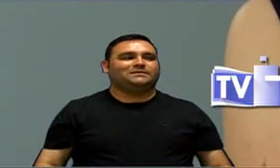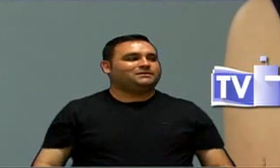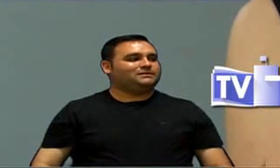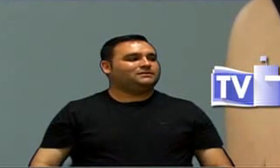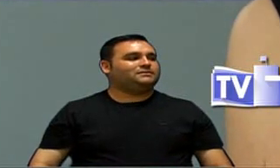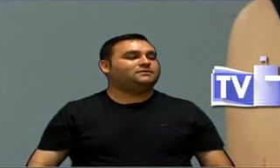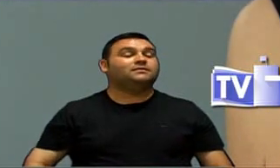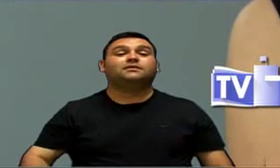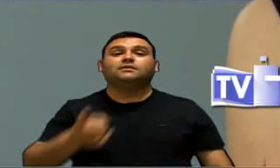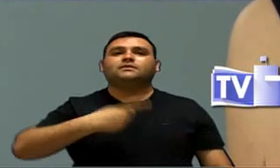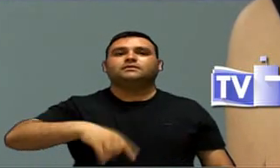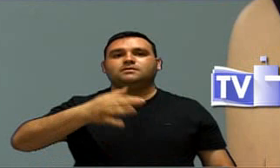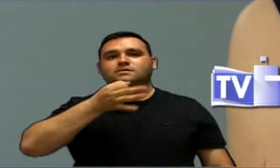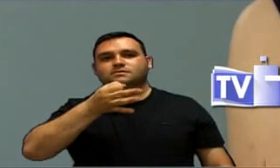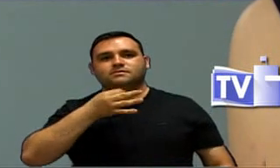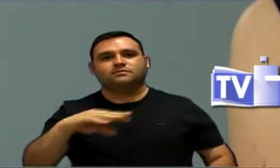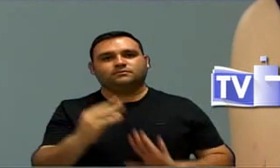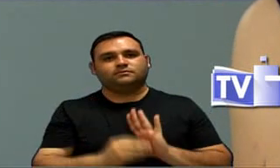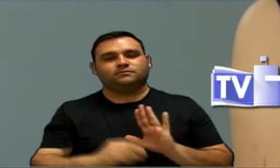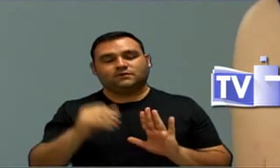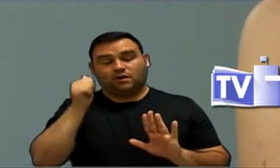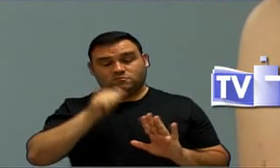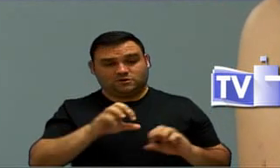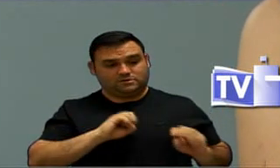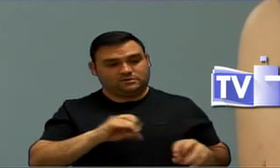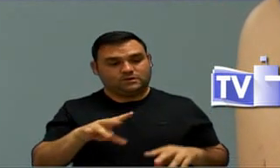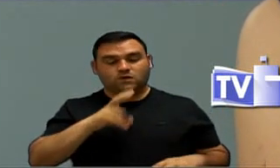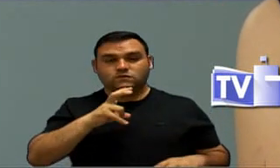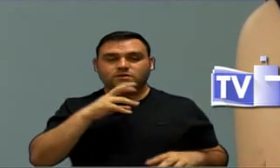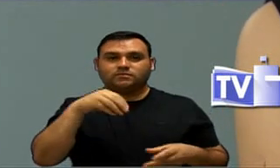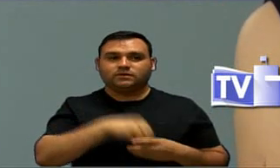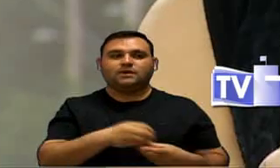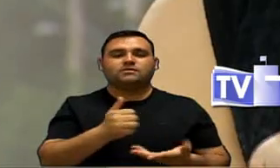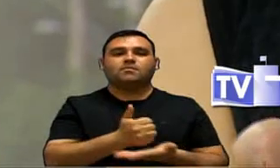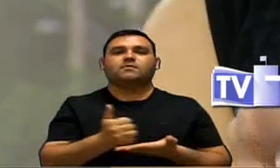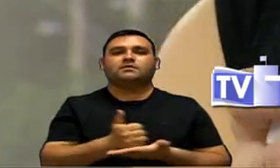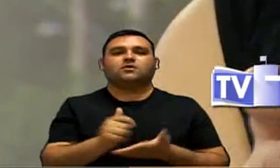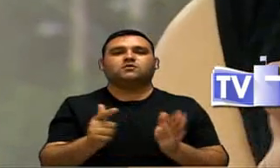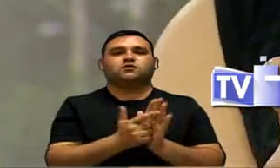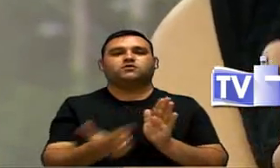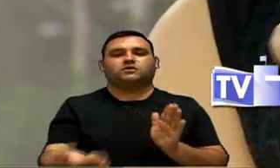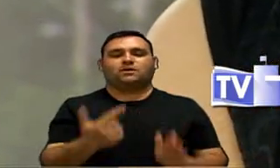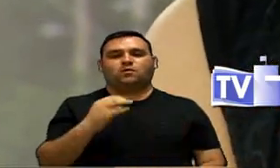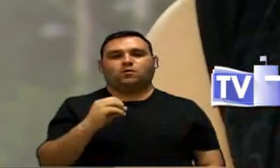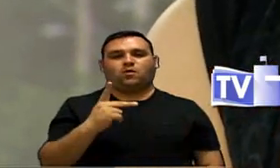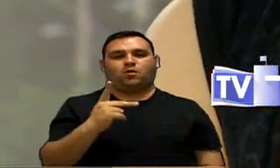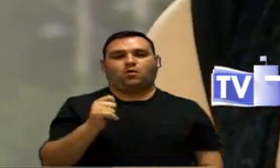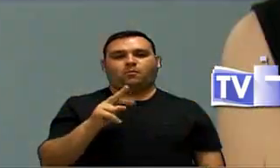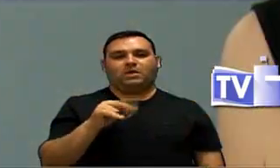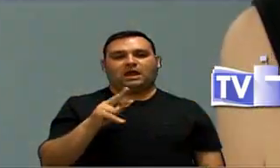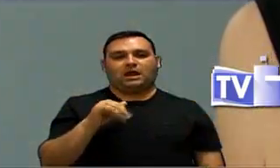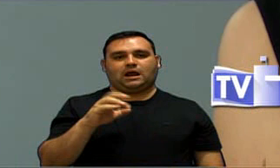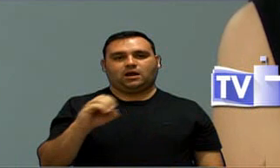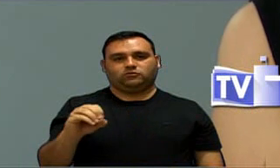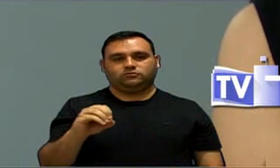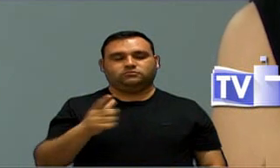E a gente comenta um pouco da educação feminina em Sorocaba, tendo como base o jornal Operário, ou seja, a gente vai